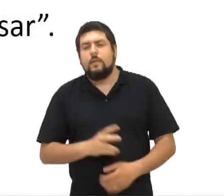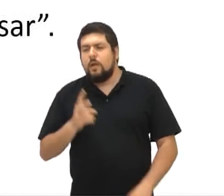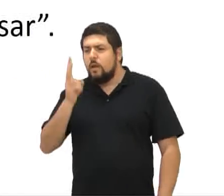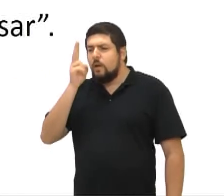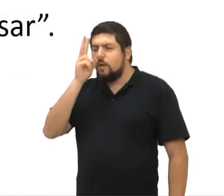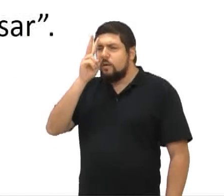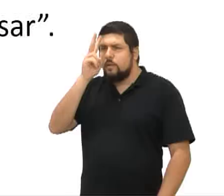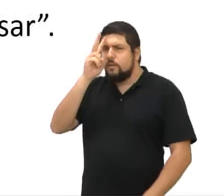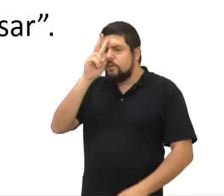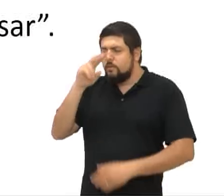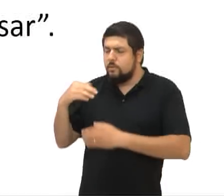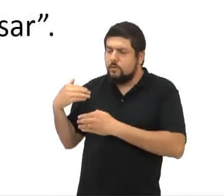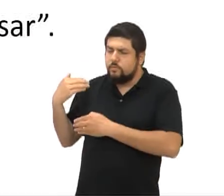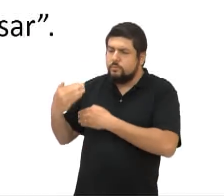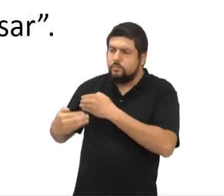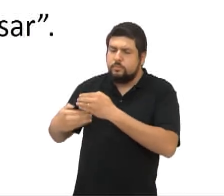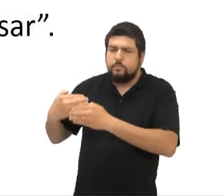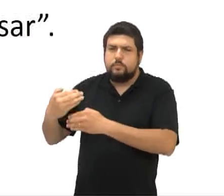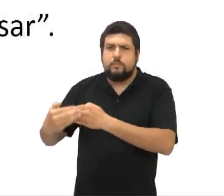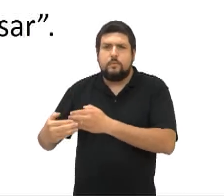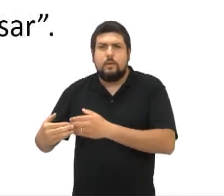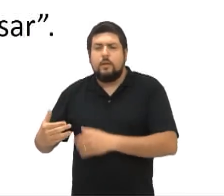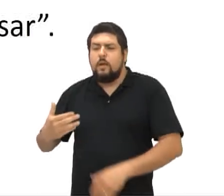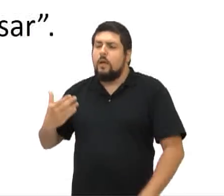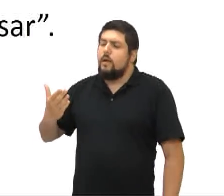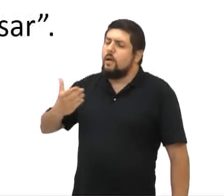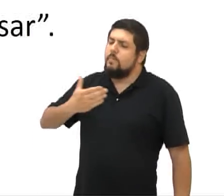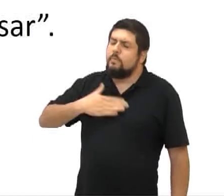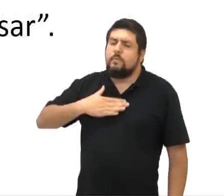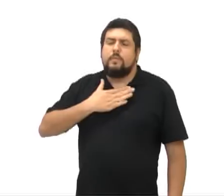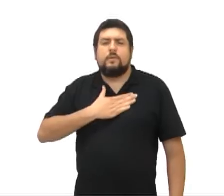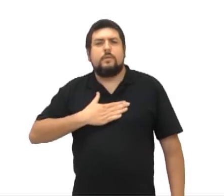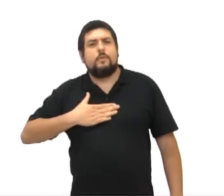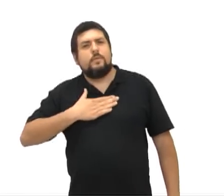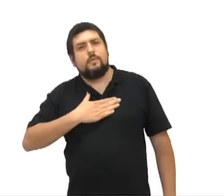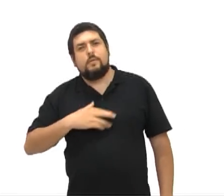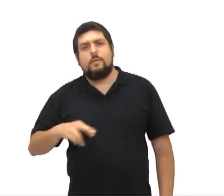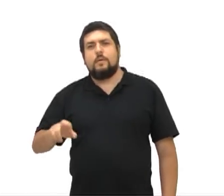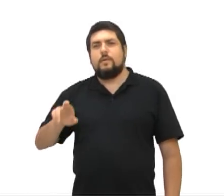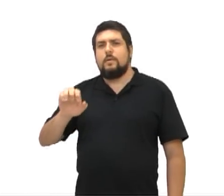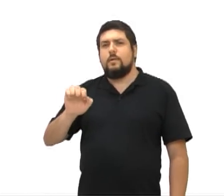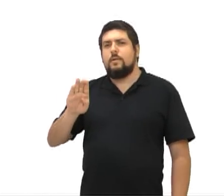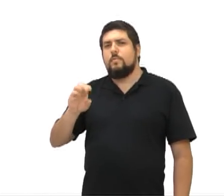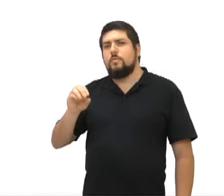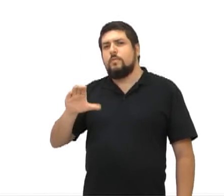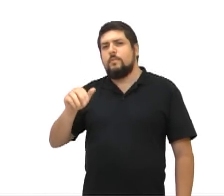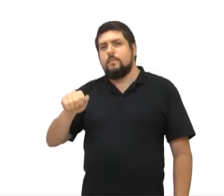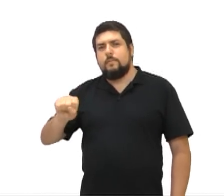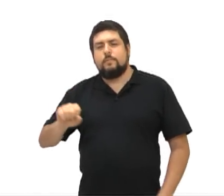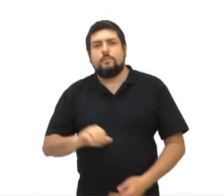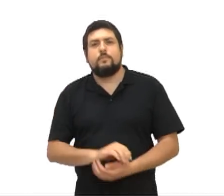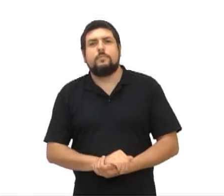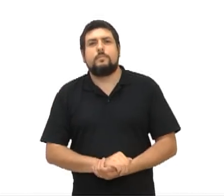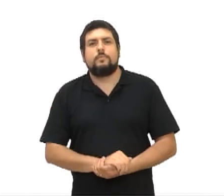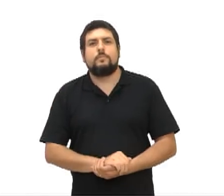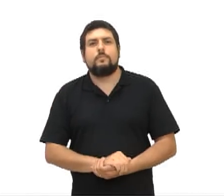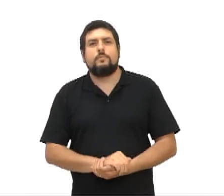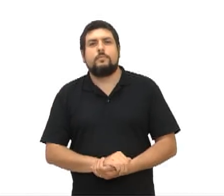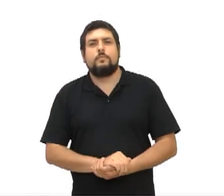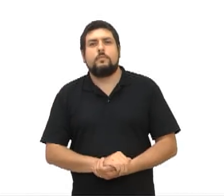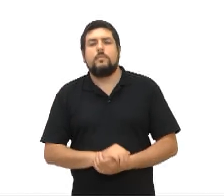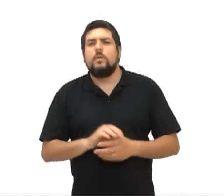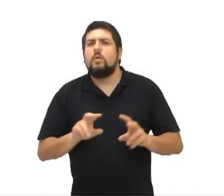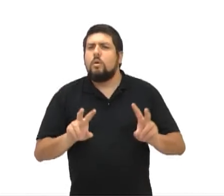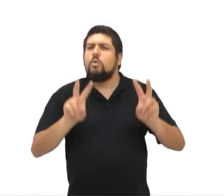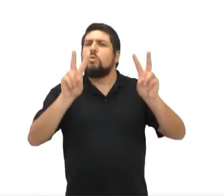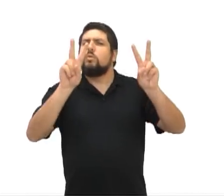querida Rebouças, ela deixa muito claro ali a opinião dela, né? Olha um quiz 2 aqui para você. Qual é o tema